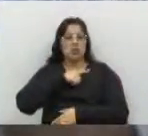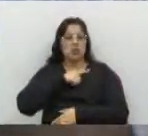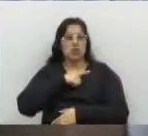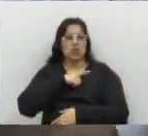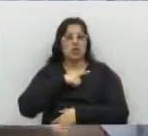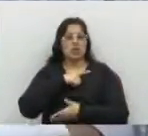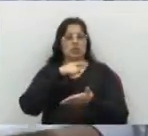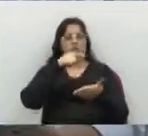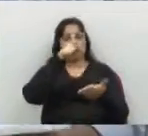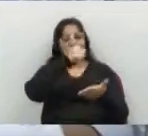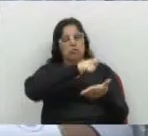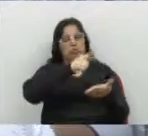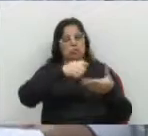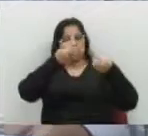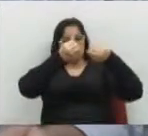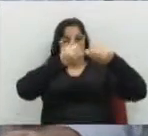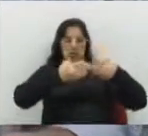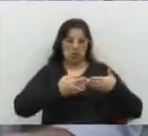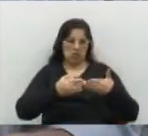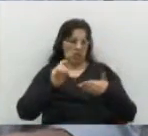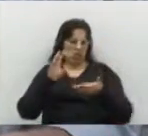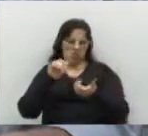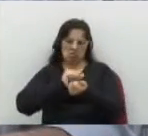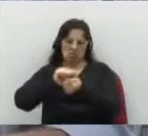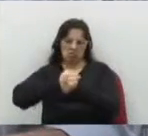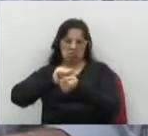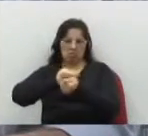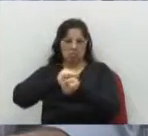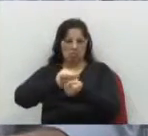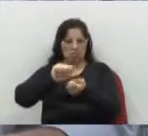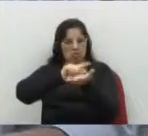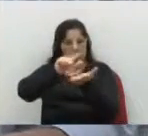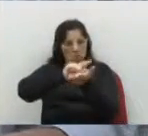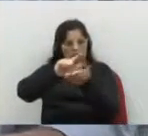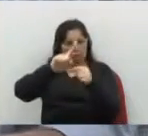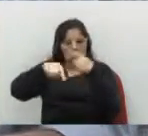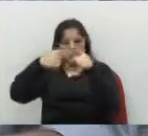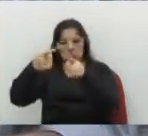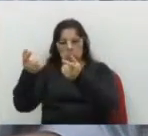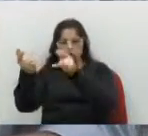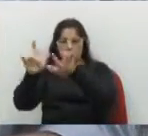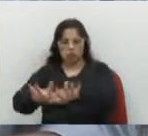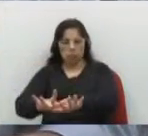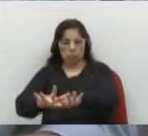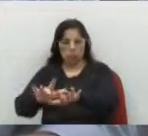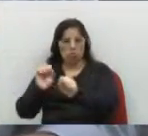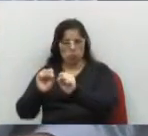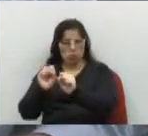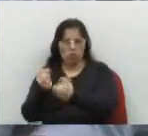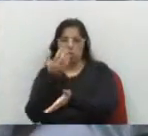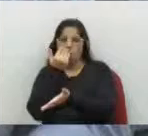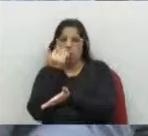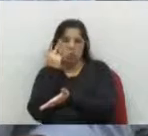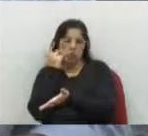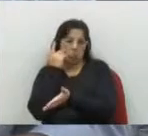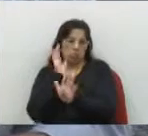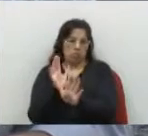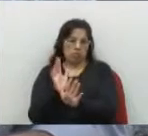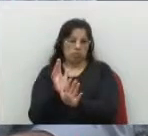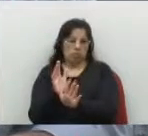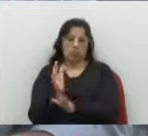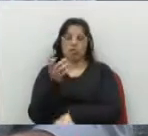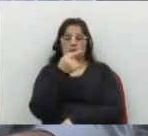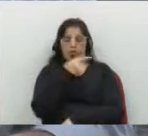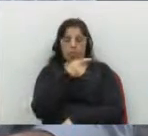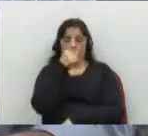ruim, e o resto podia comer. Então, eu quero saber desse laudo aí, dessa empresa, e